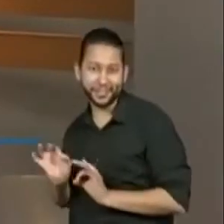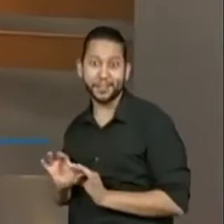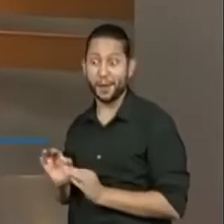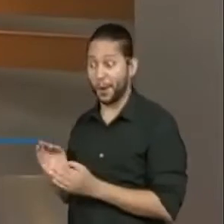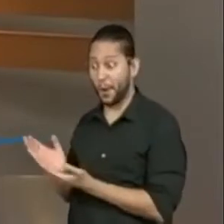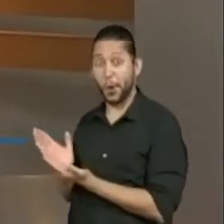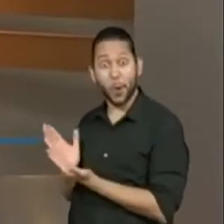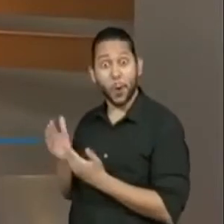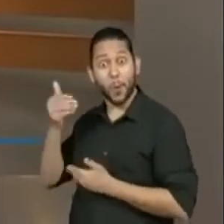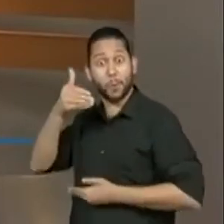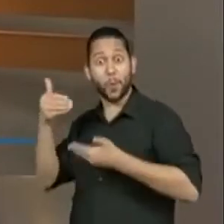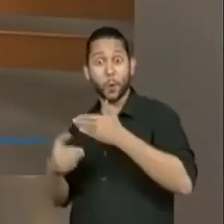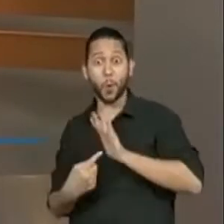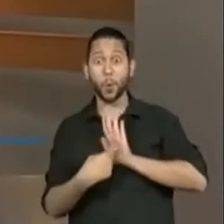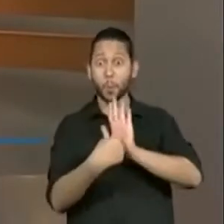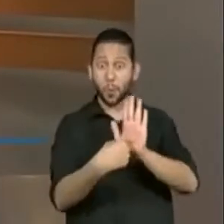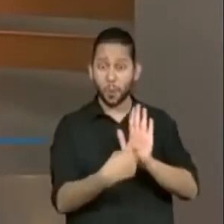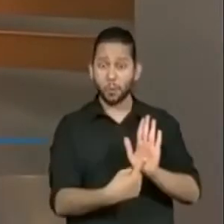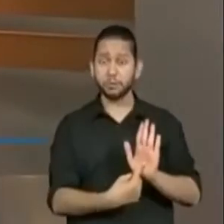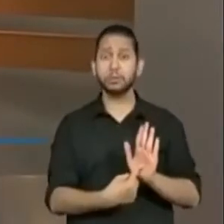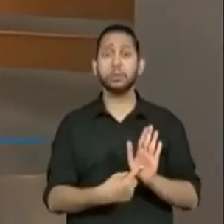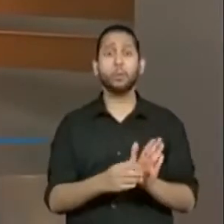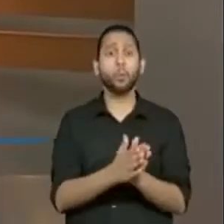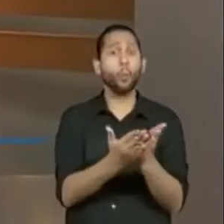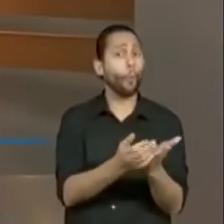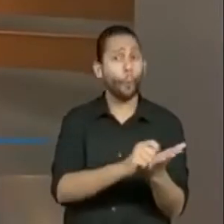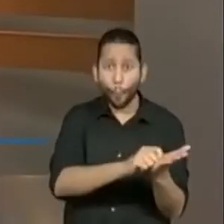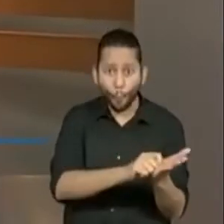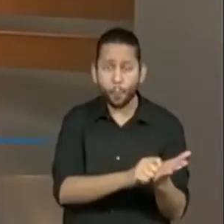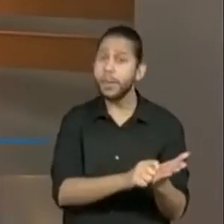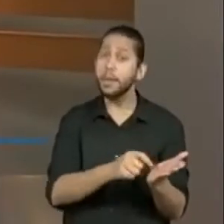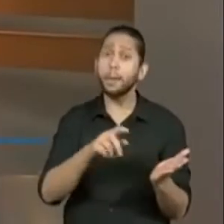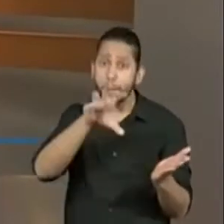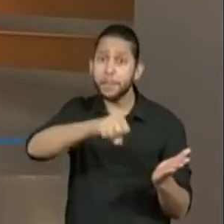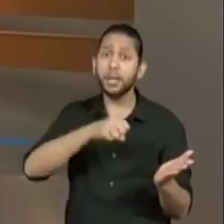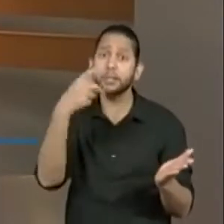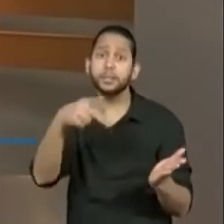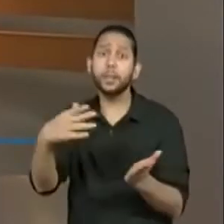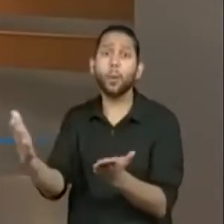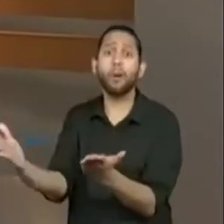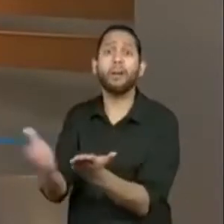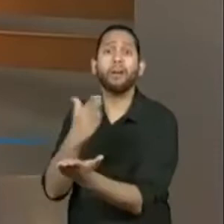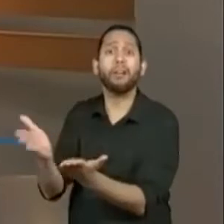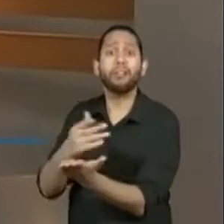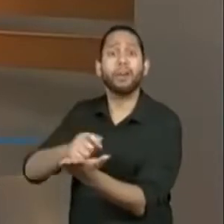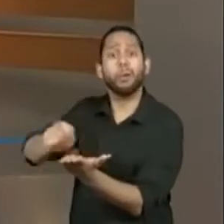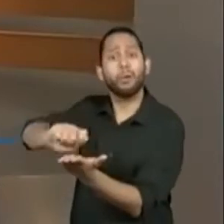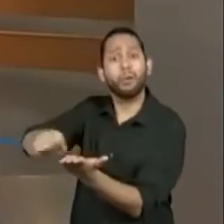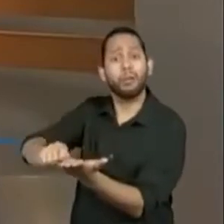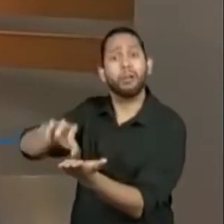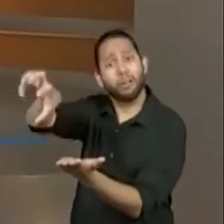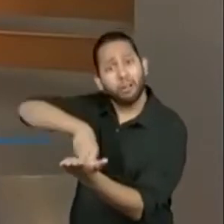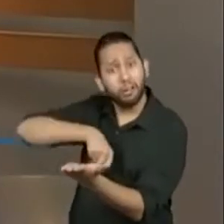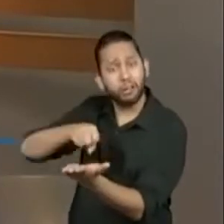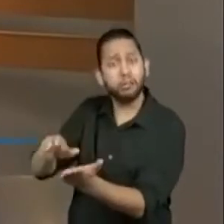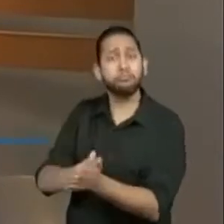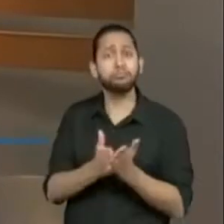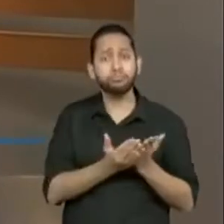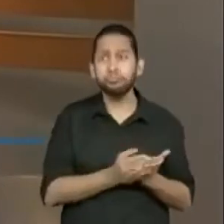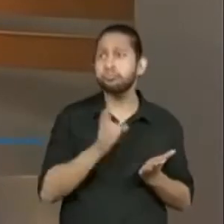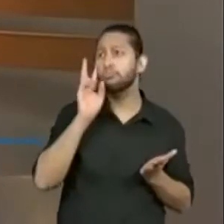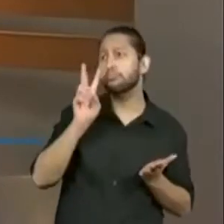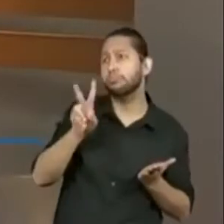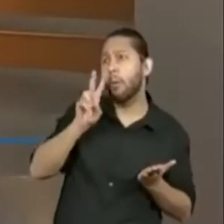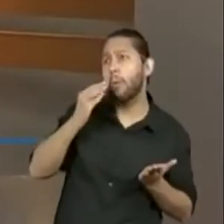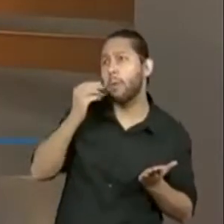com caderno e um lápis certo então é só prestar atenção e aí na hora do exercício anotar no caderno